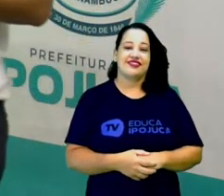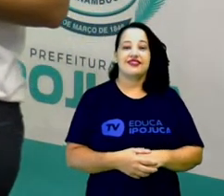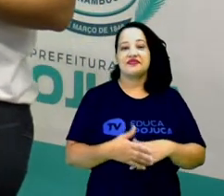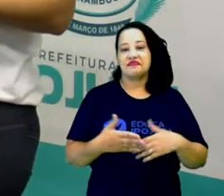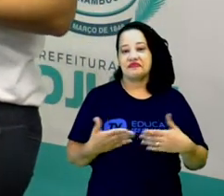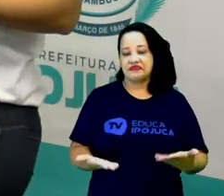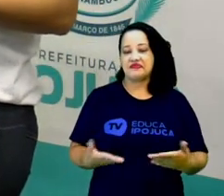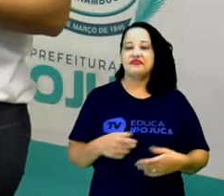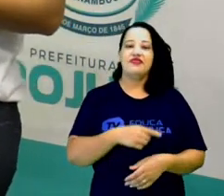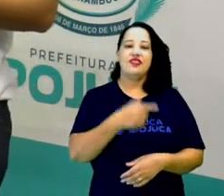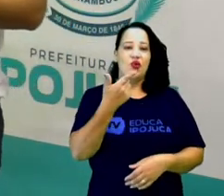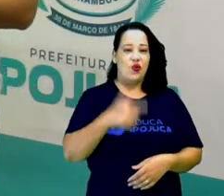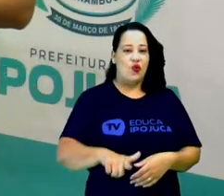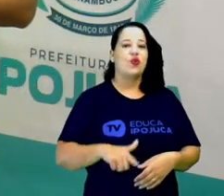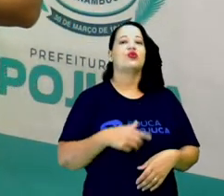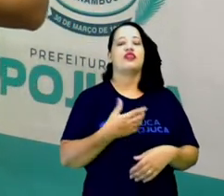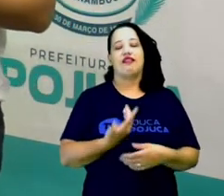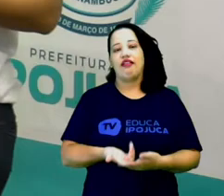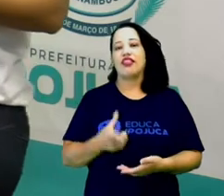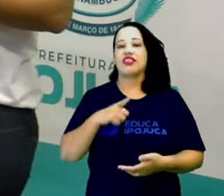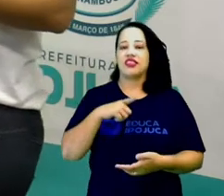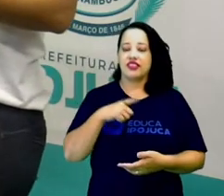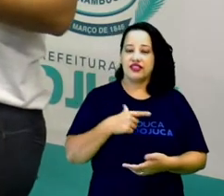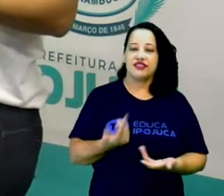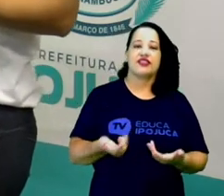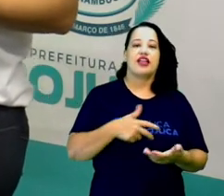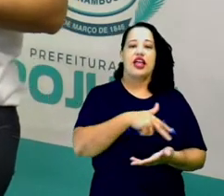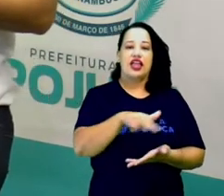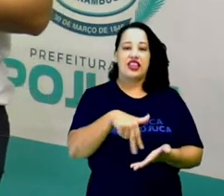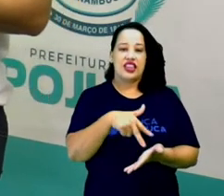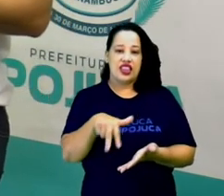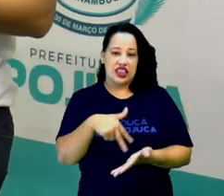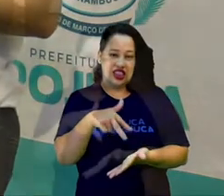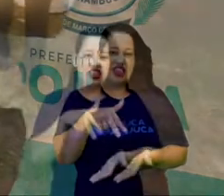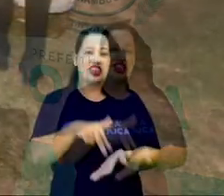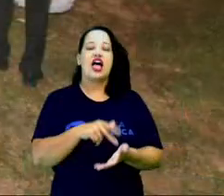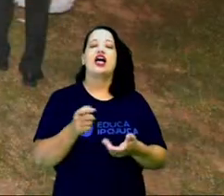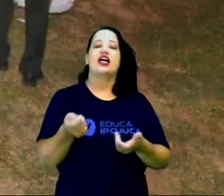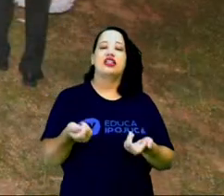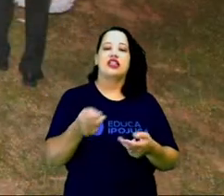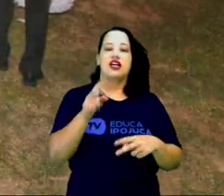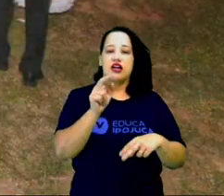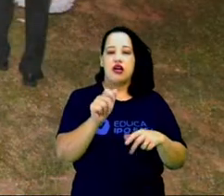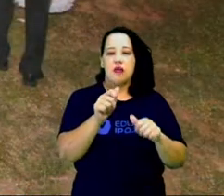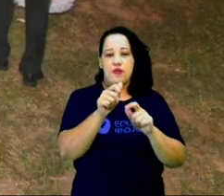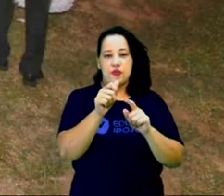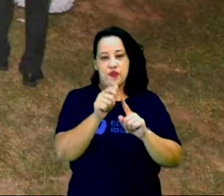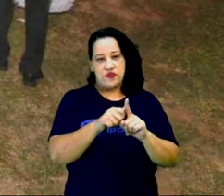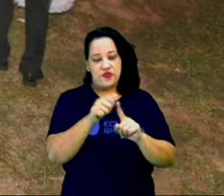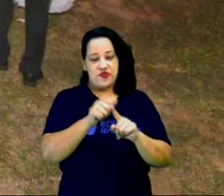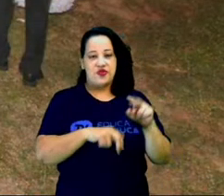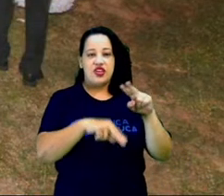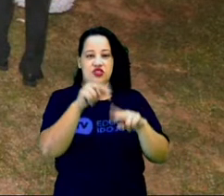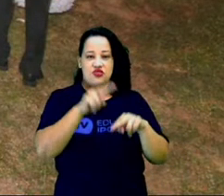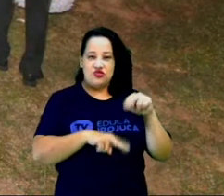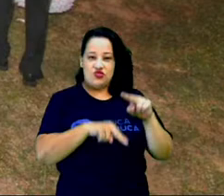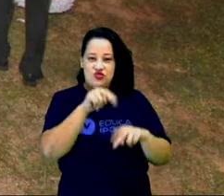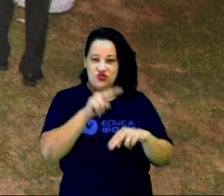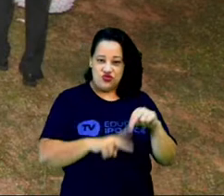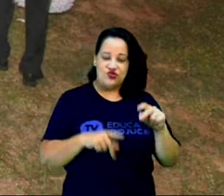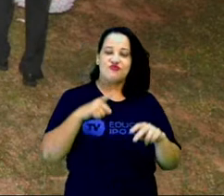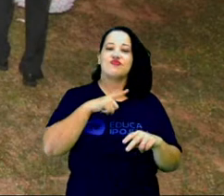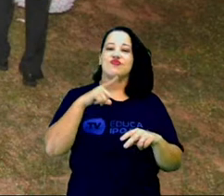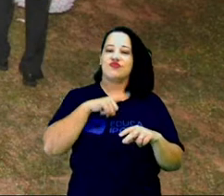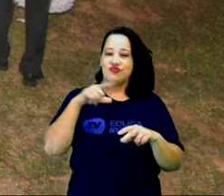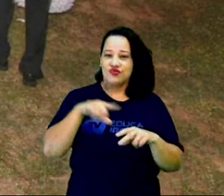Mais um movimento que é a quadrilha, que a gente vê muito vivo isso no nosso processo no mês junino, né? Que é as festas